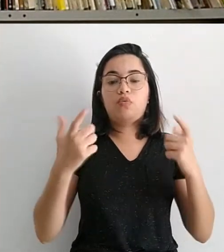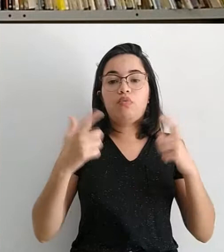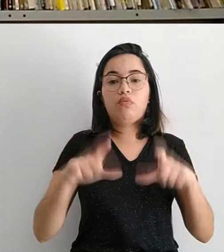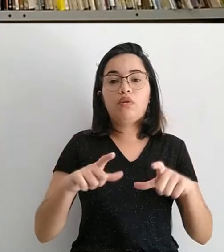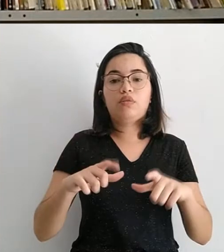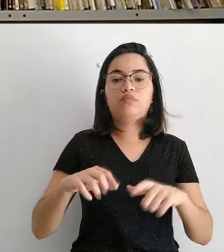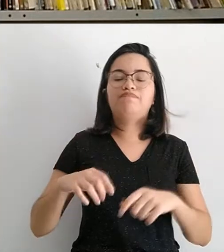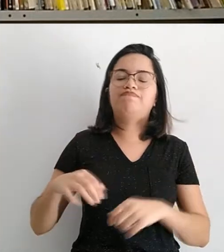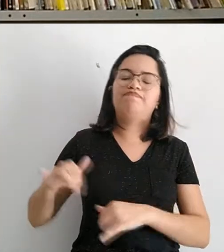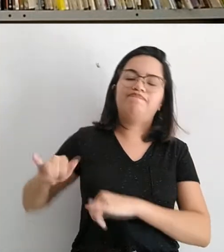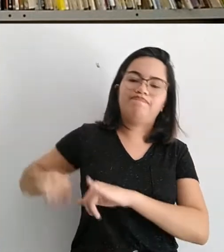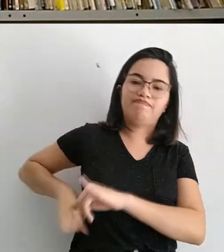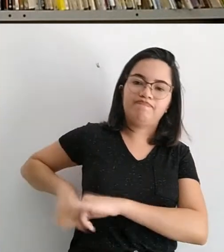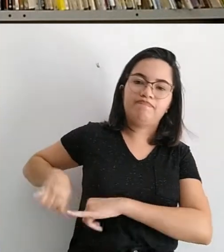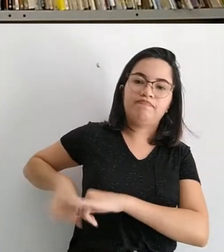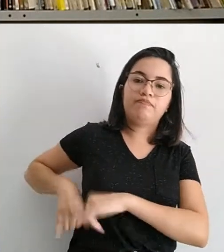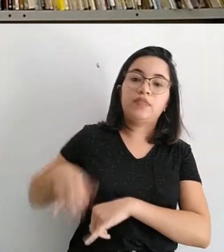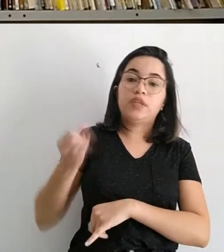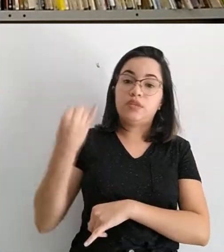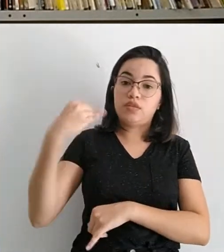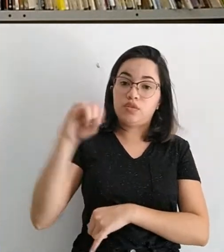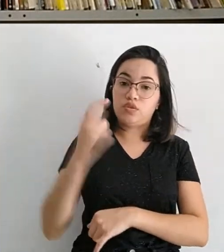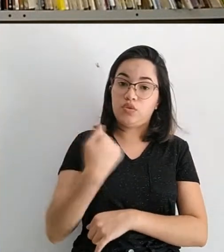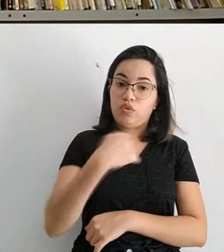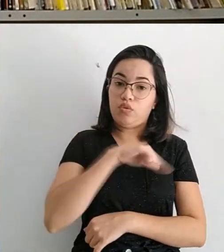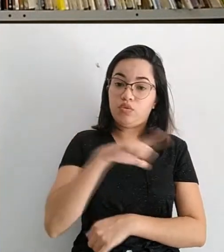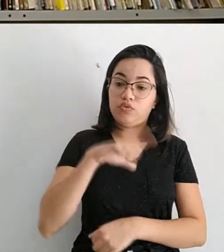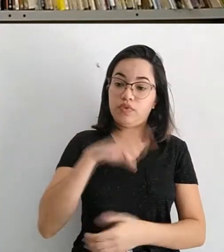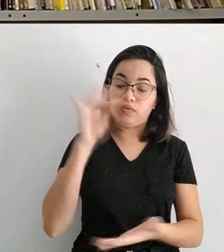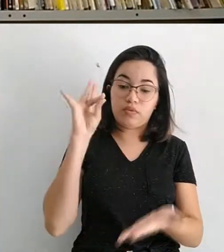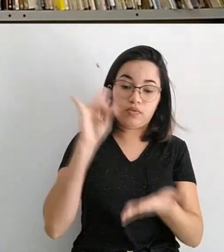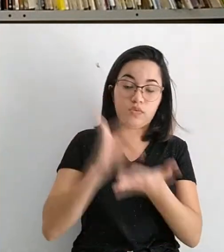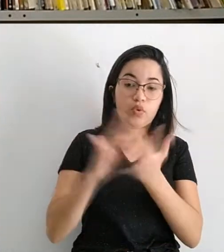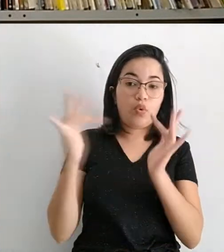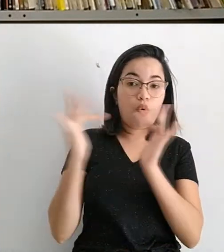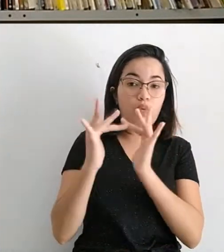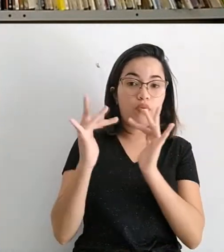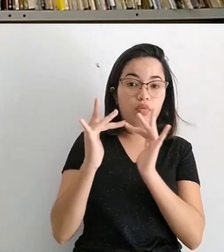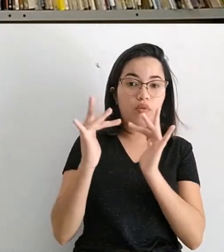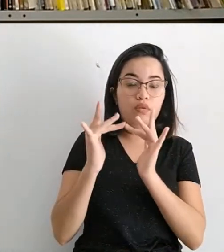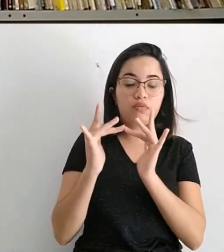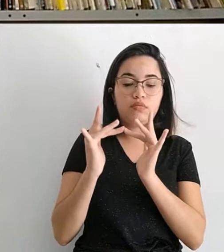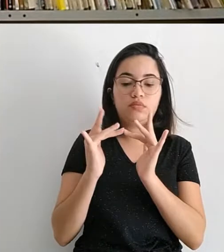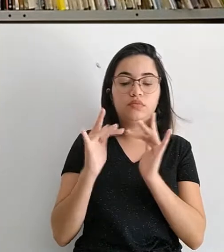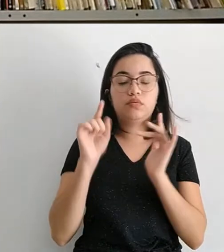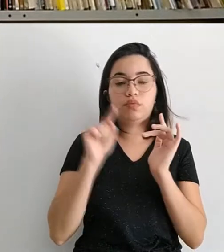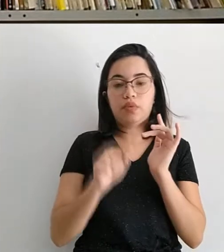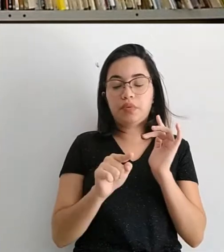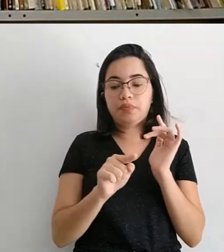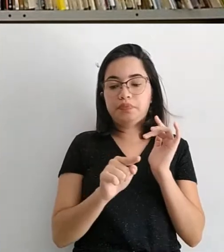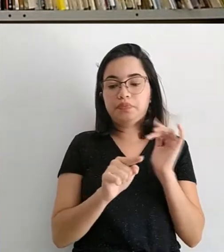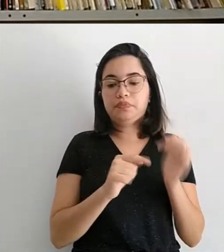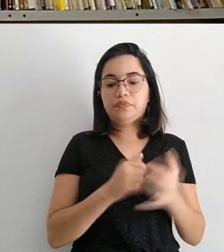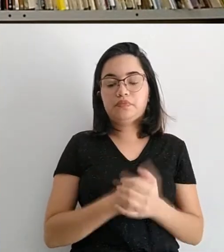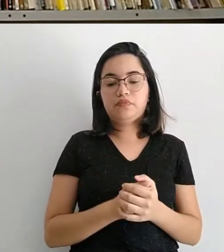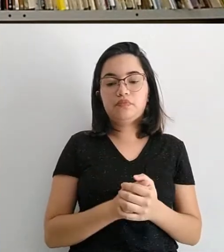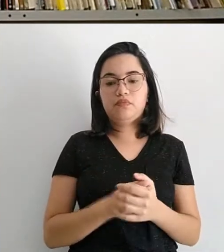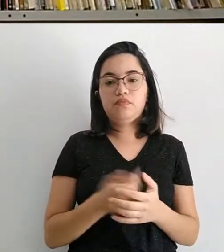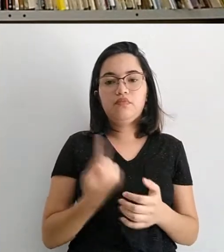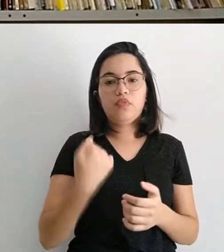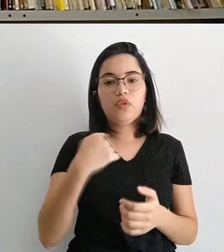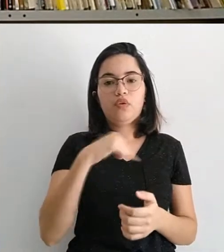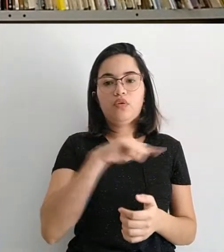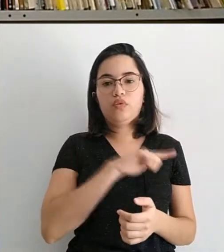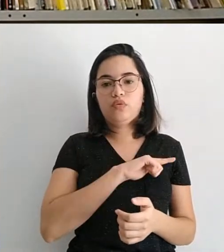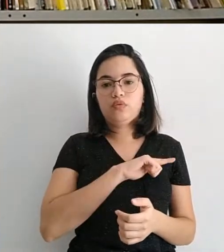de sofrimento. E se nós tivéssemos realmente contato com ele, nós